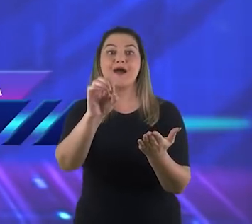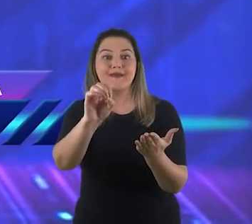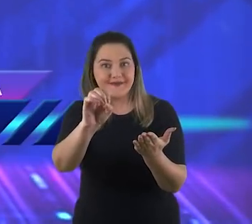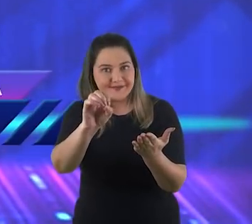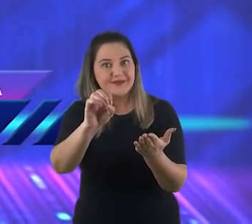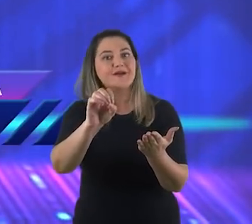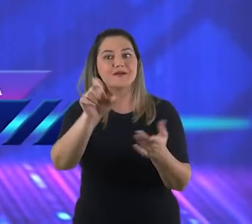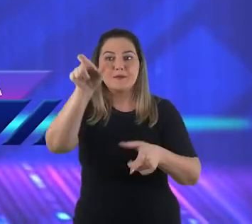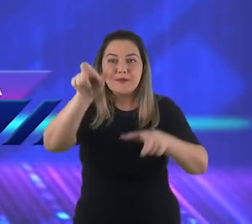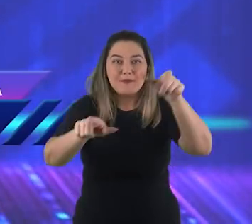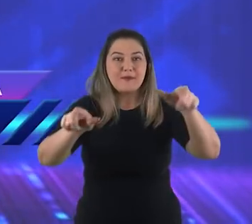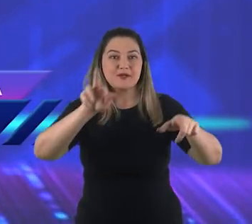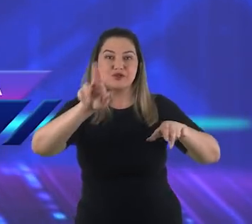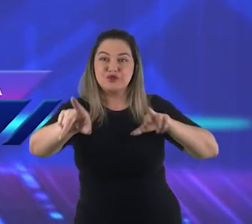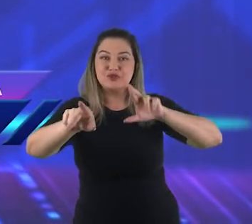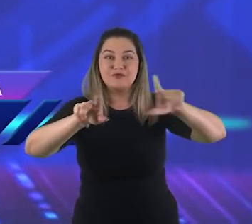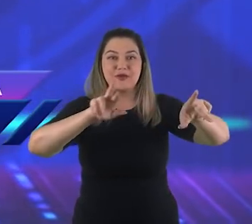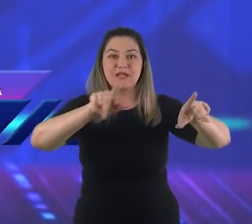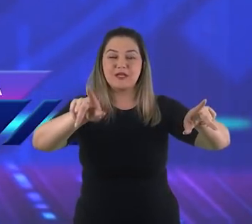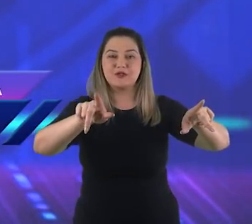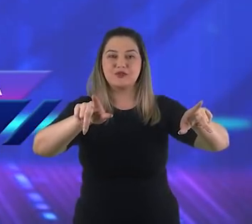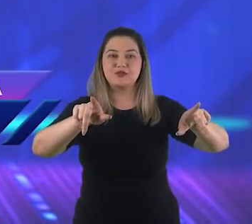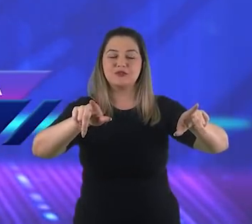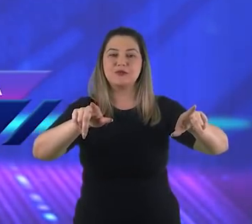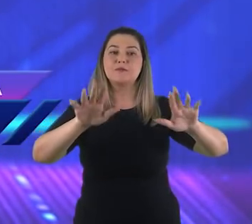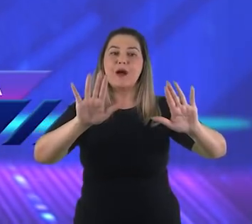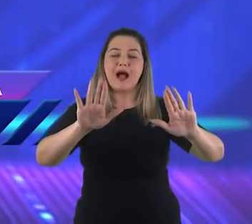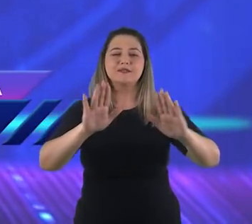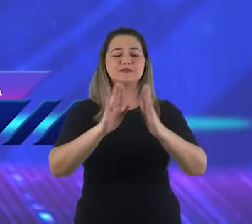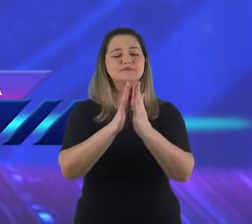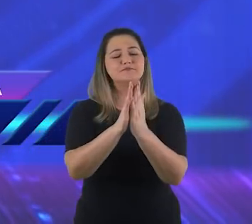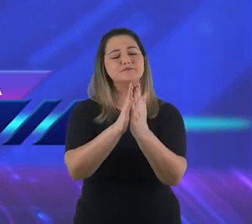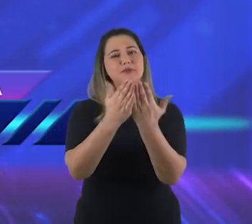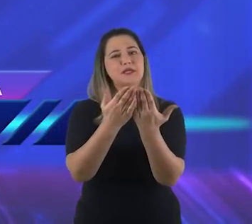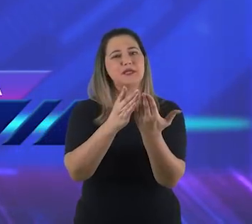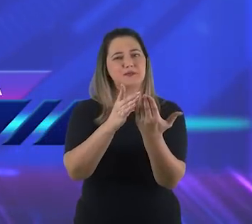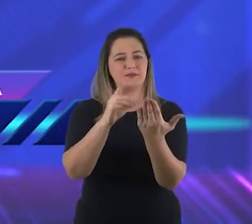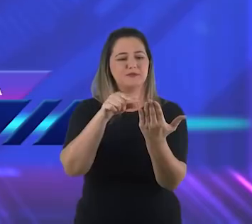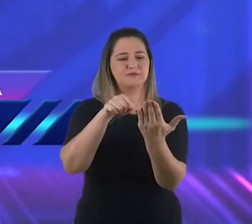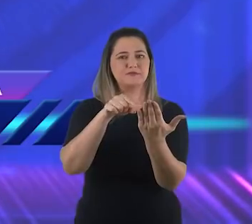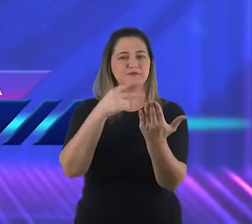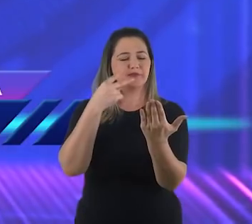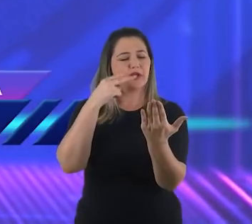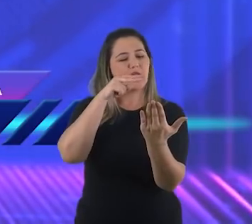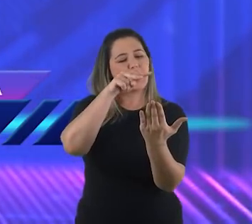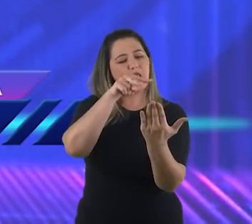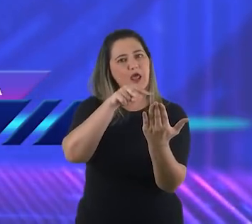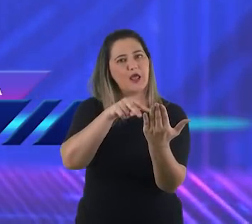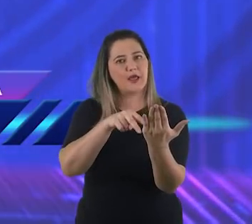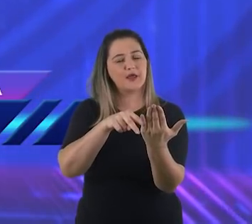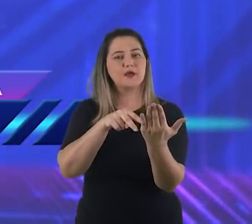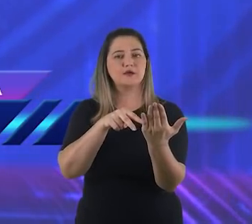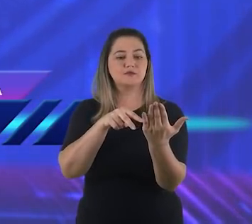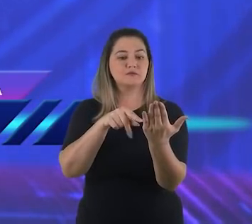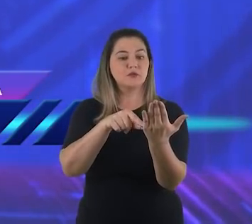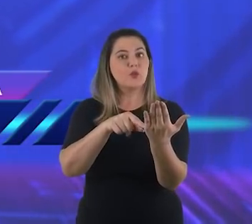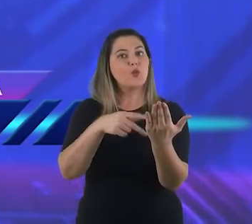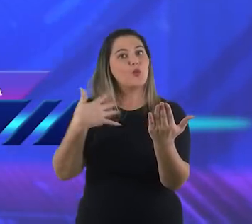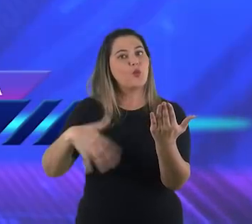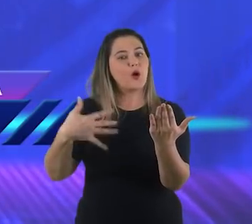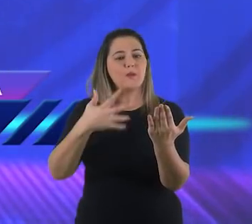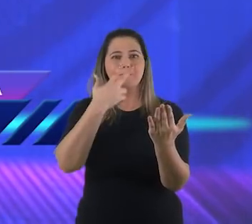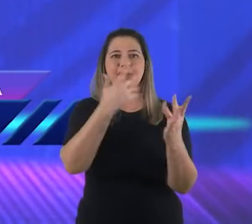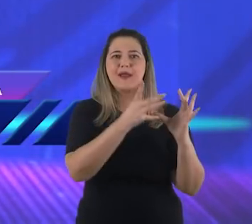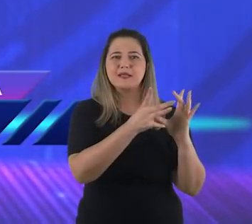das características que mais me chama a atenção na Bíblia é a sua unidade. Porque os autores bíblicos eram de